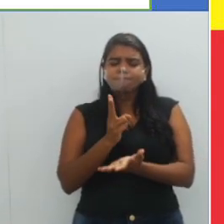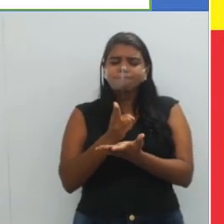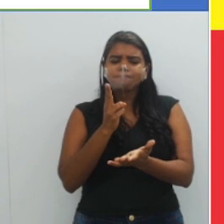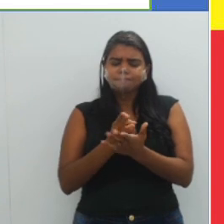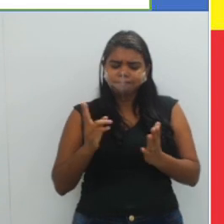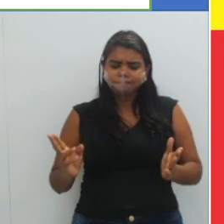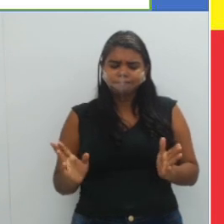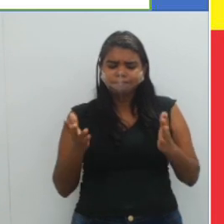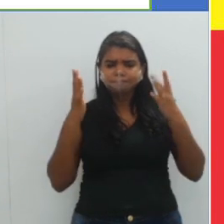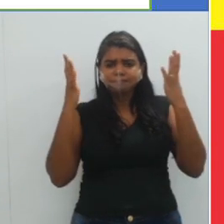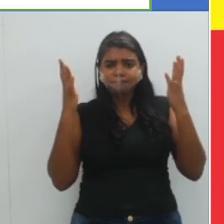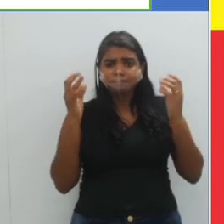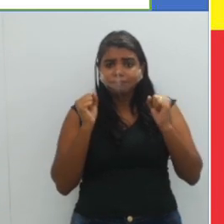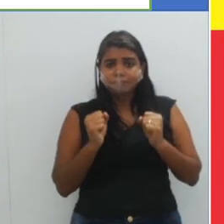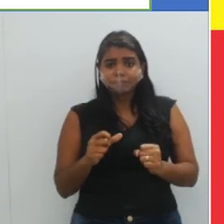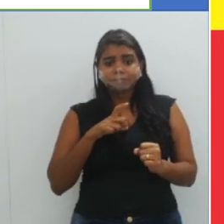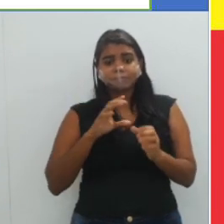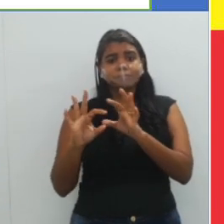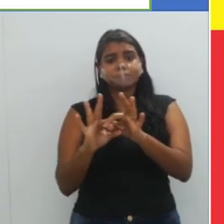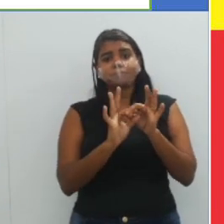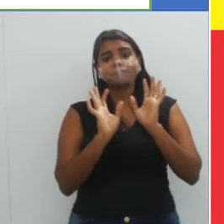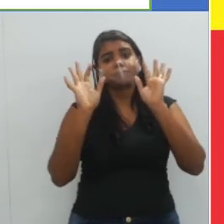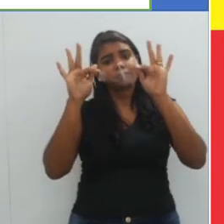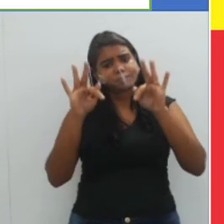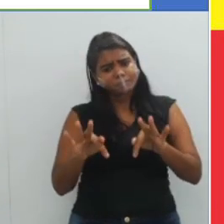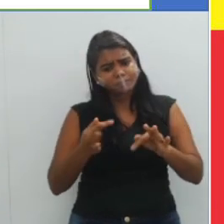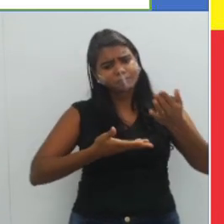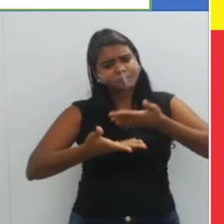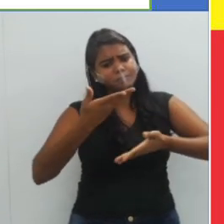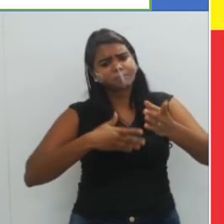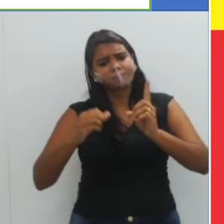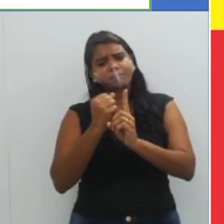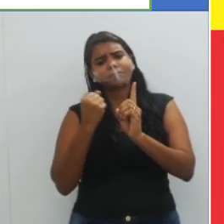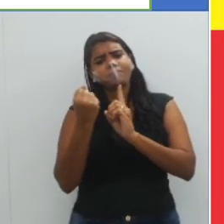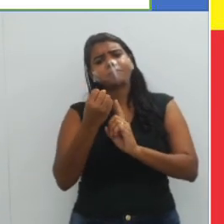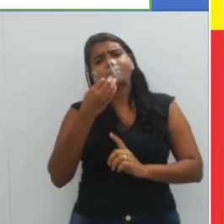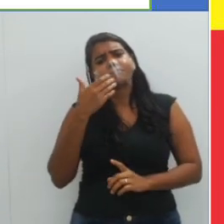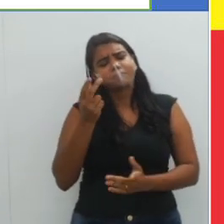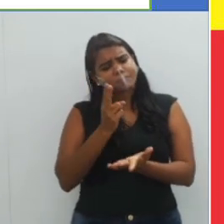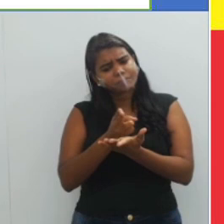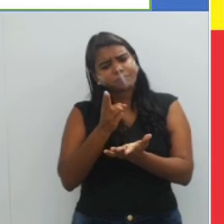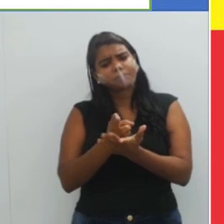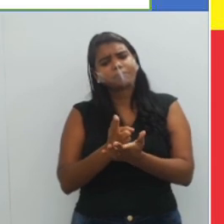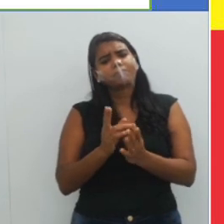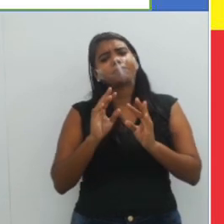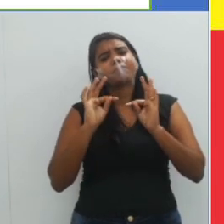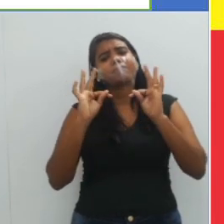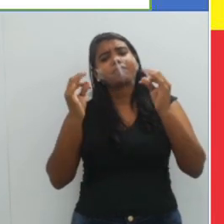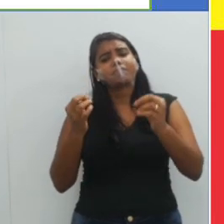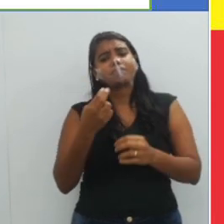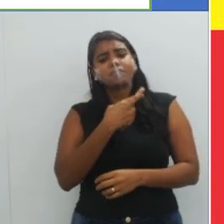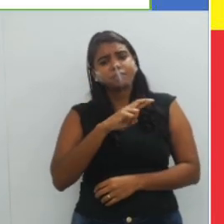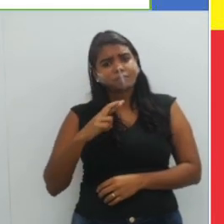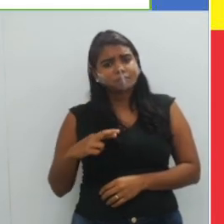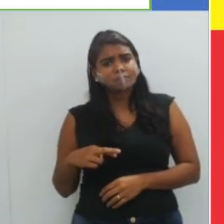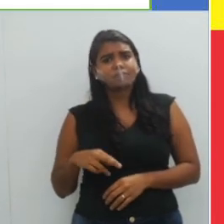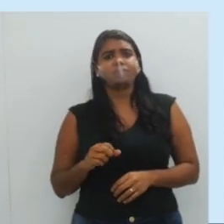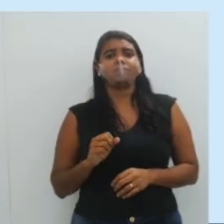sempre celebrada, e poderemos ter, enfim, uma sociedade boa, bom para todos.